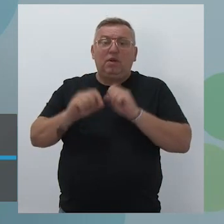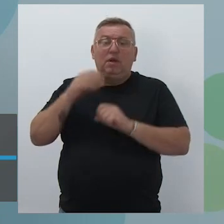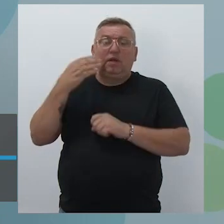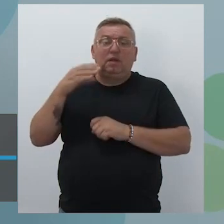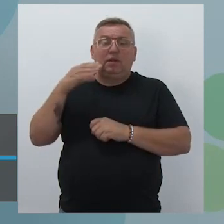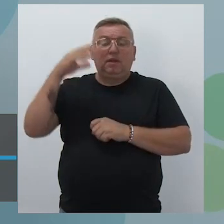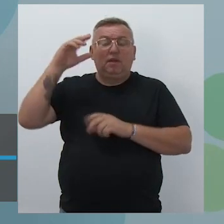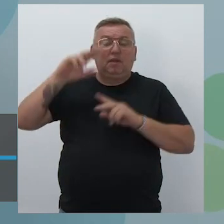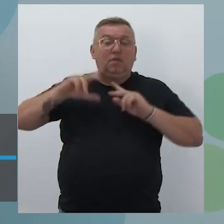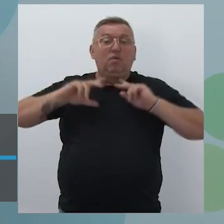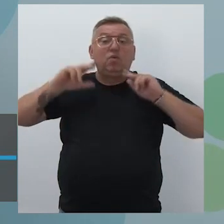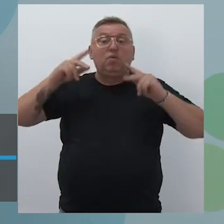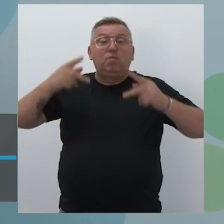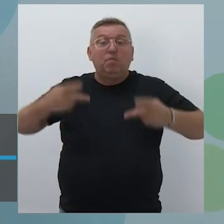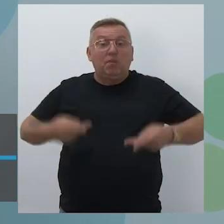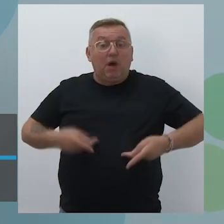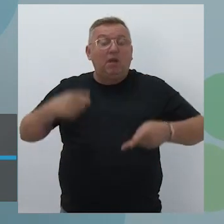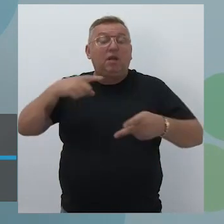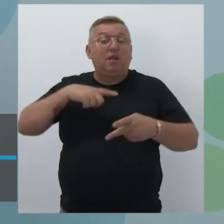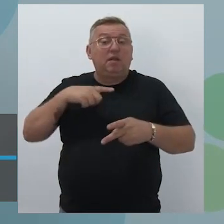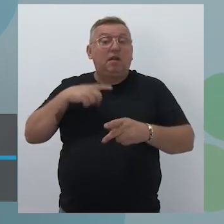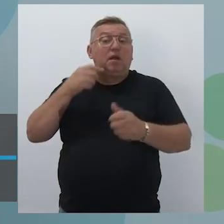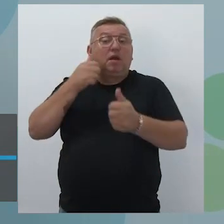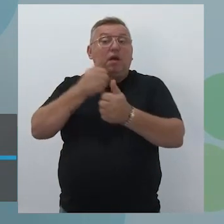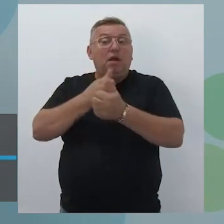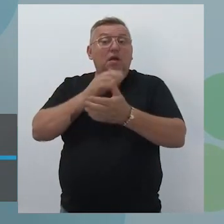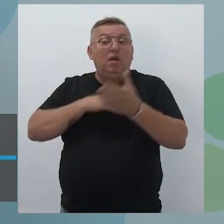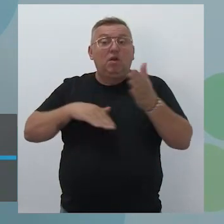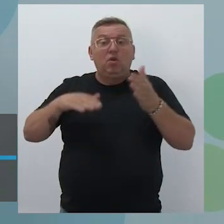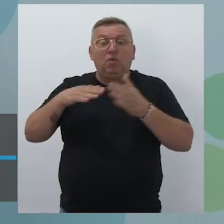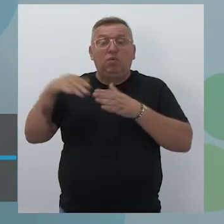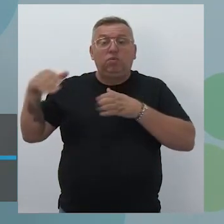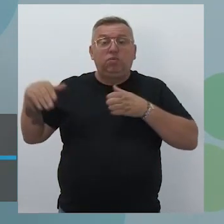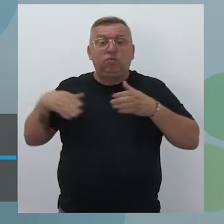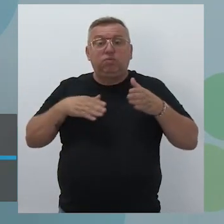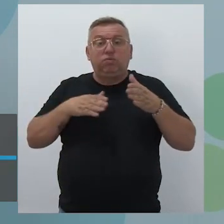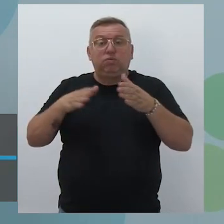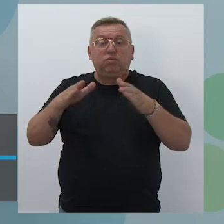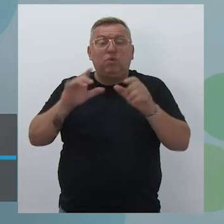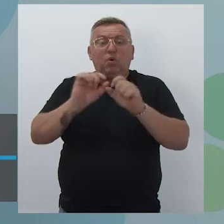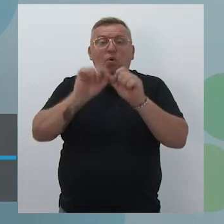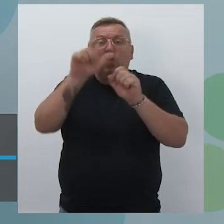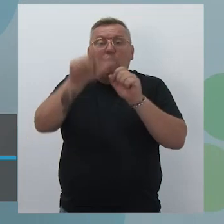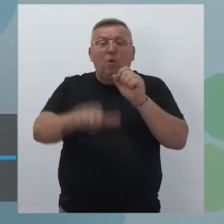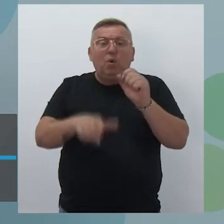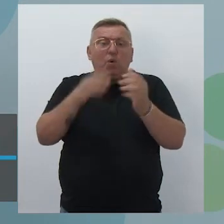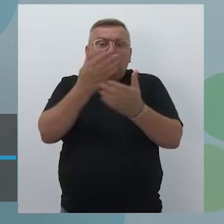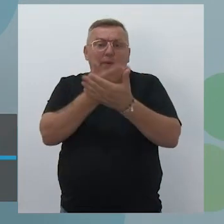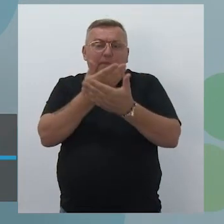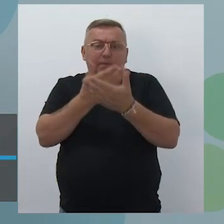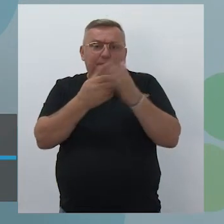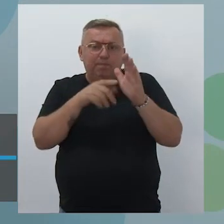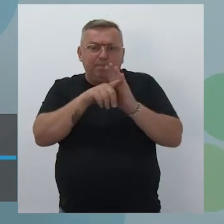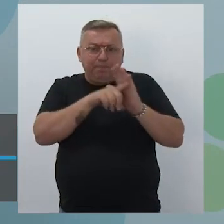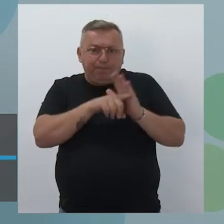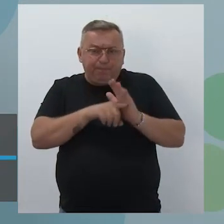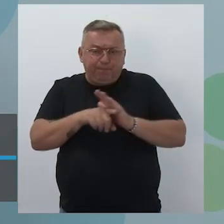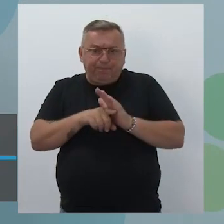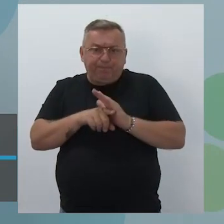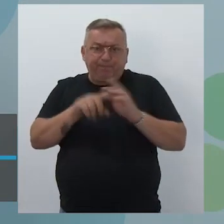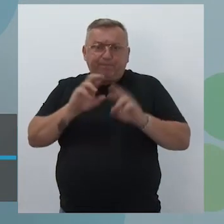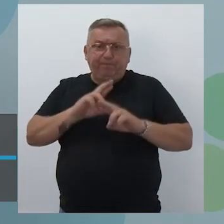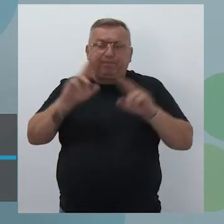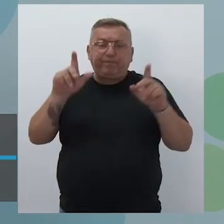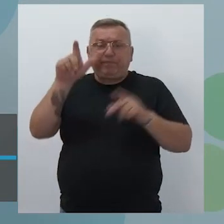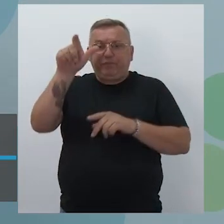têm que acompanhar todo este percurso do seu objeto de estudo. Diferentemente de uma pessoa